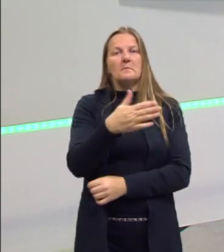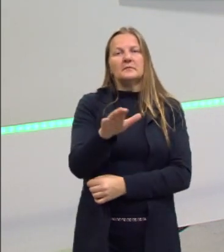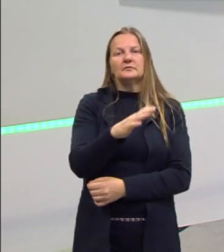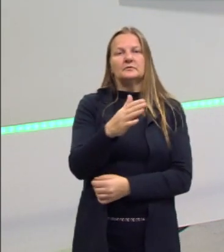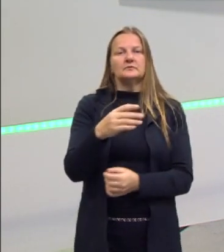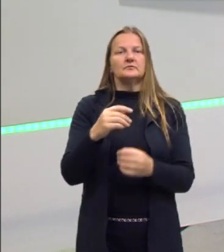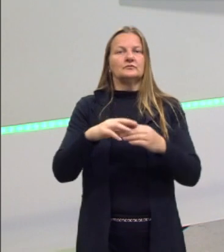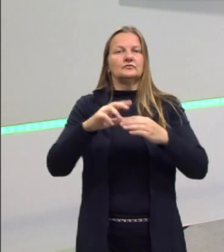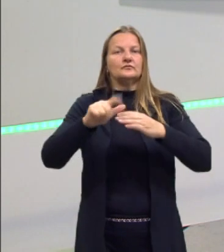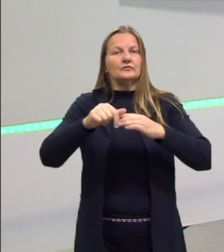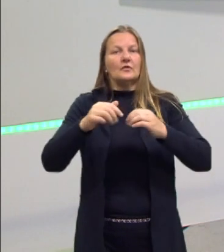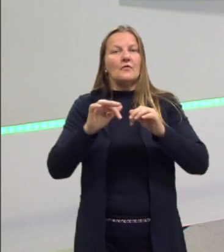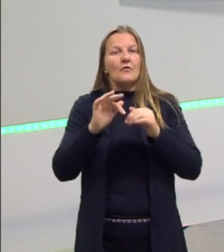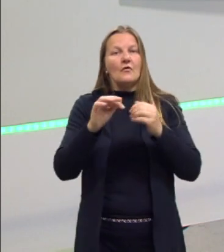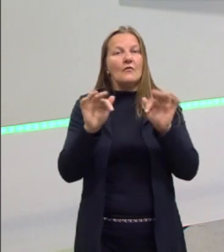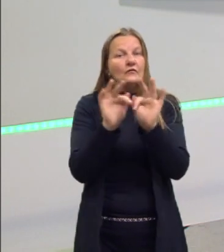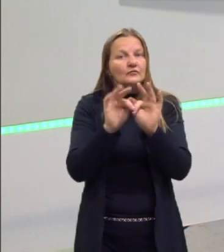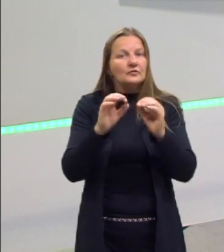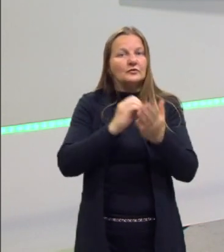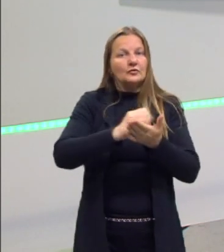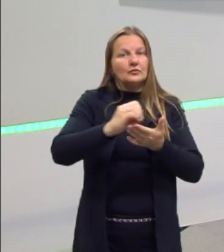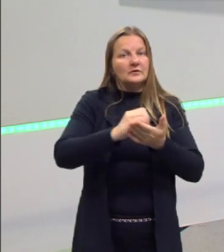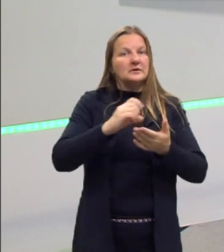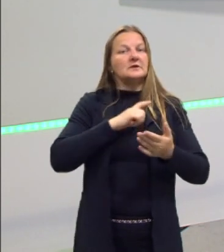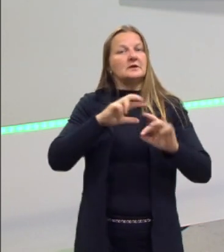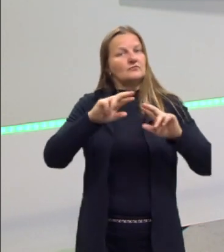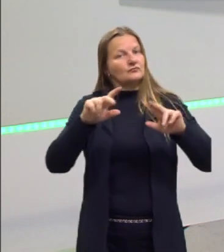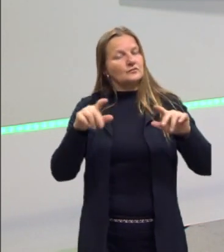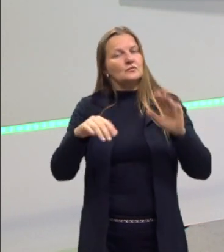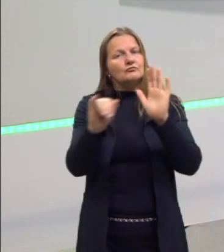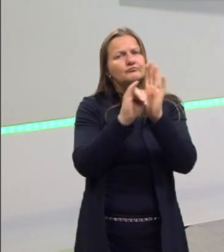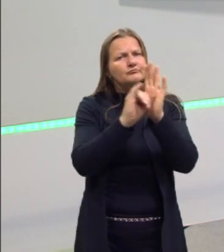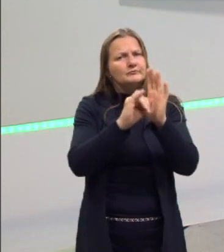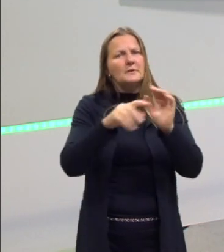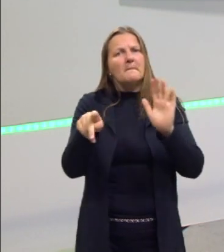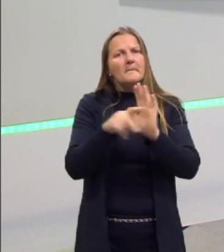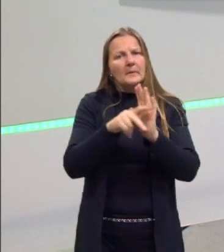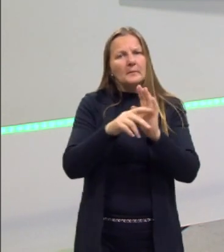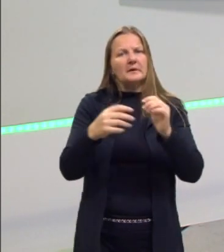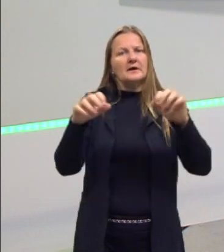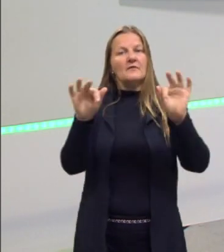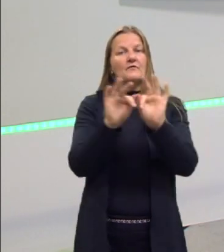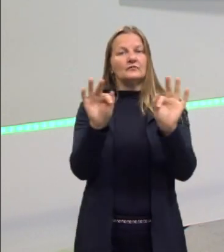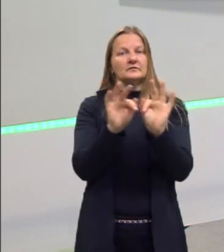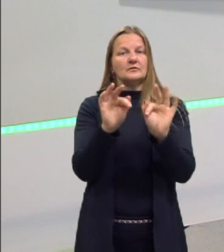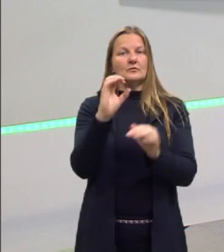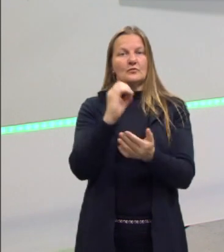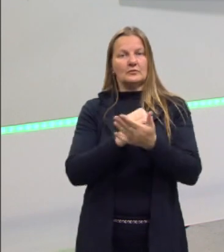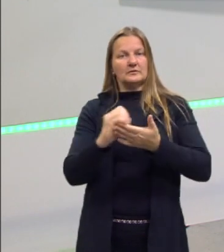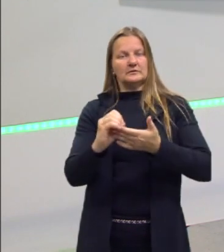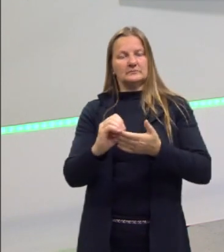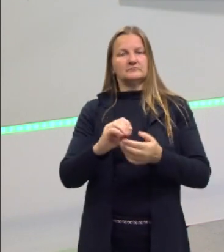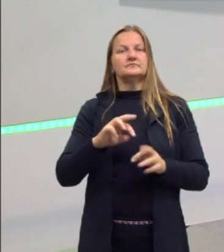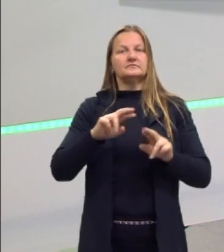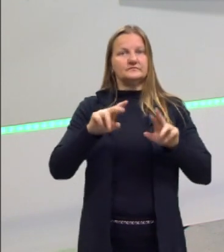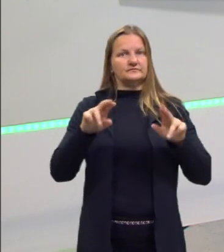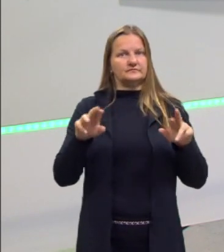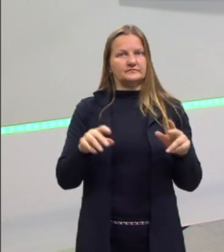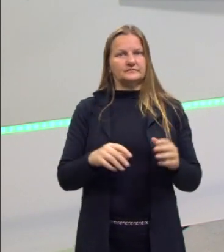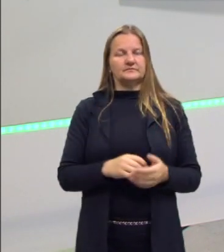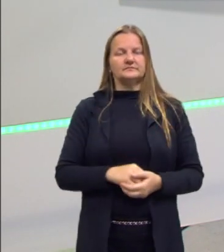dos próximos funções orgânicas a gente vai ver que tem um grupo funcional para identificar a função na a gente também sempre vai tentar